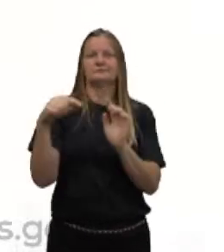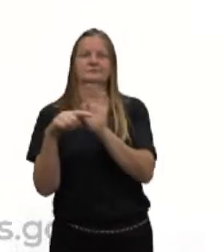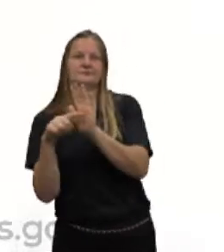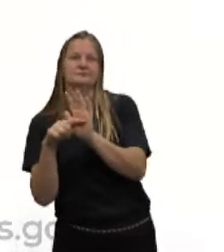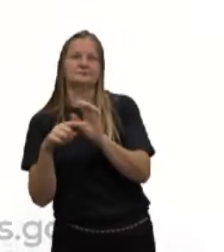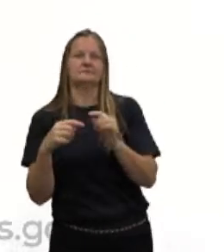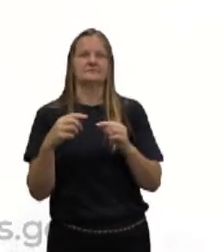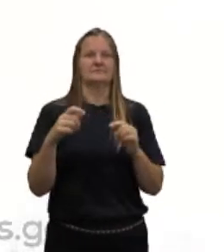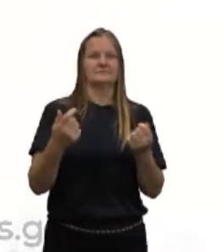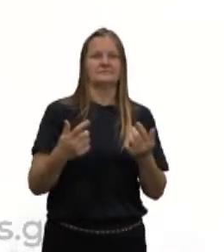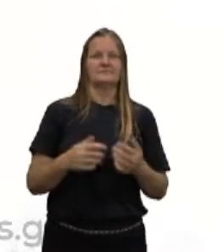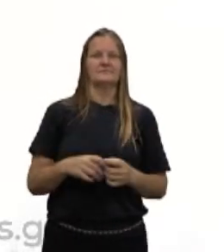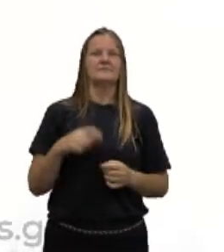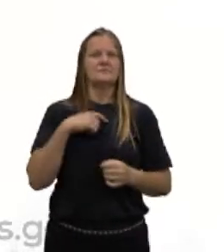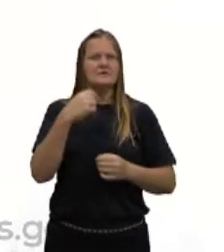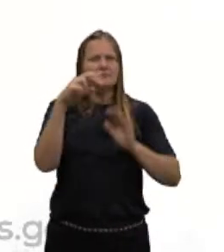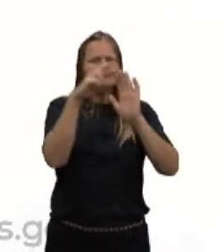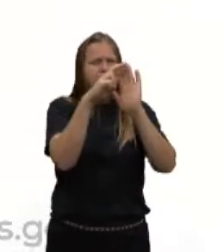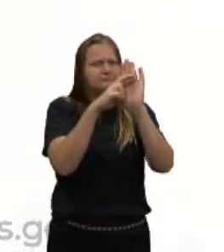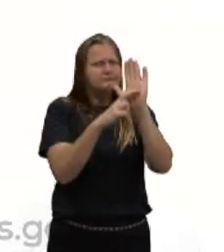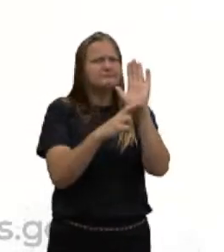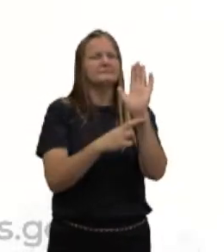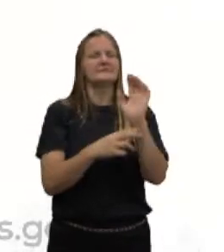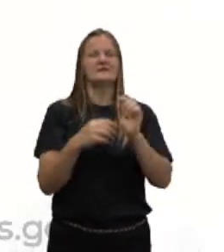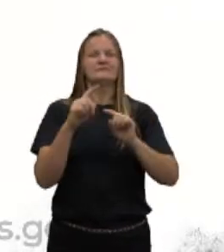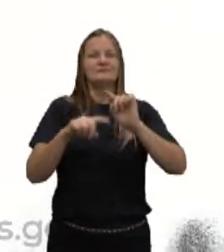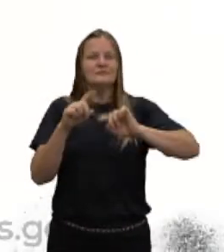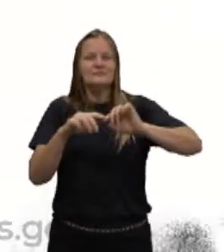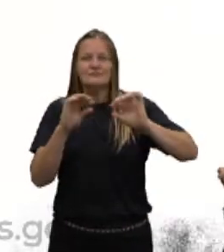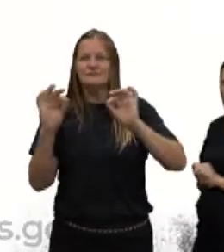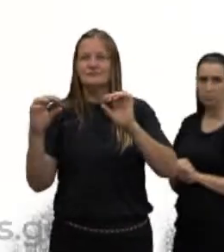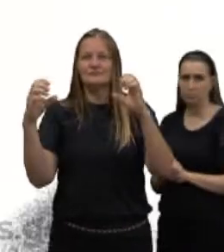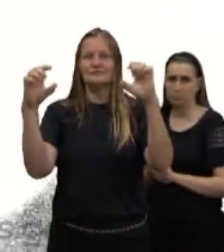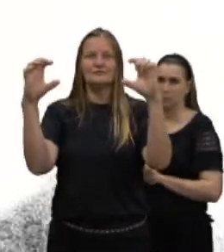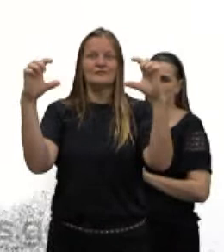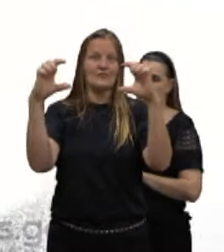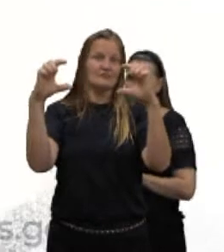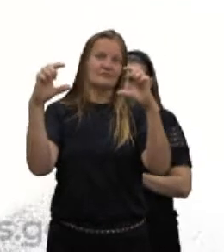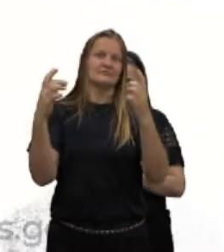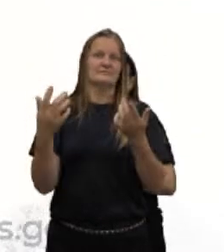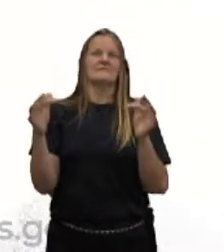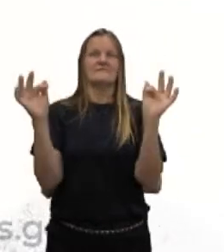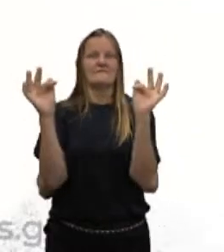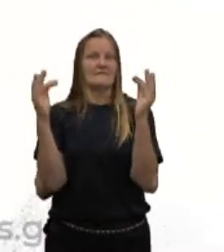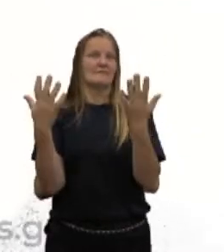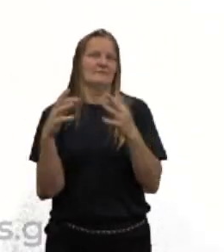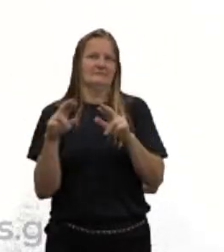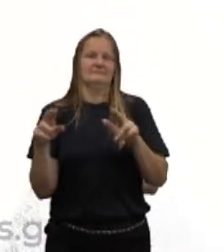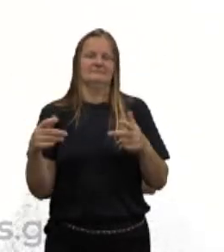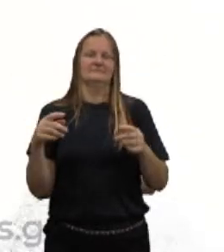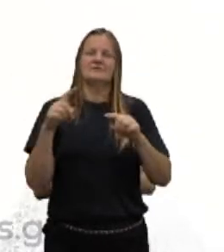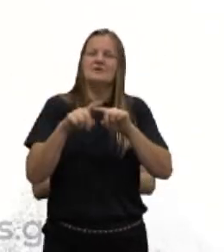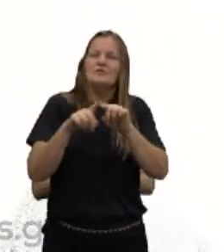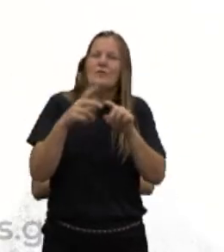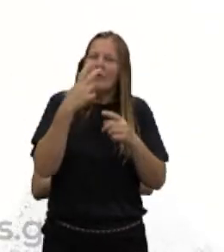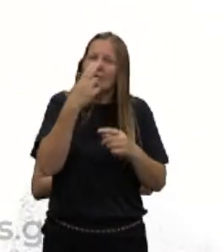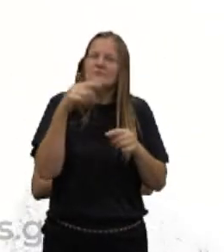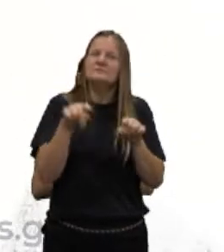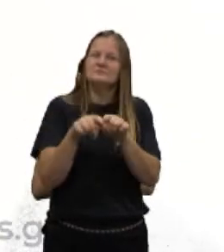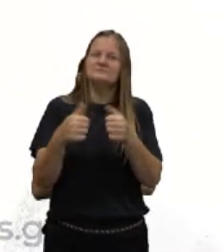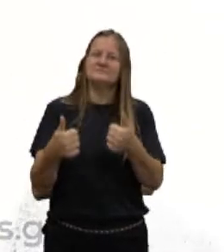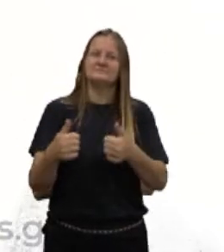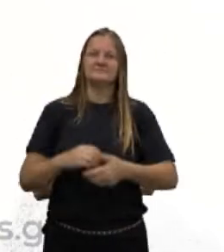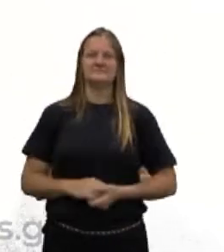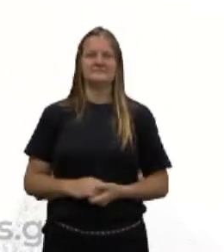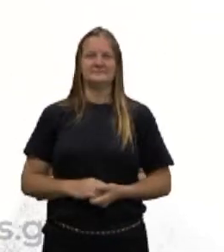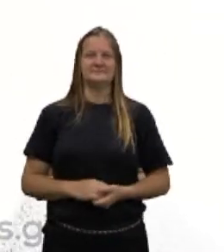mantém a ordem dos teus elementos ali numa equação. A mesma coisa vai funcionar aqui no, na língua. Sim, porque, na verdade, né,